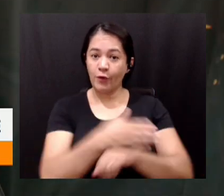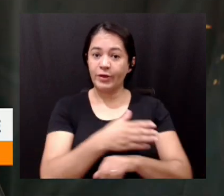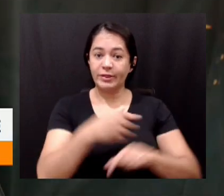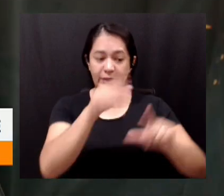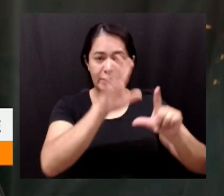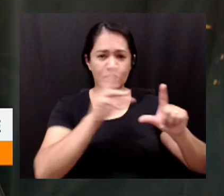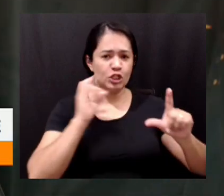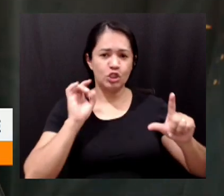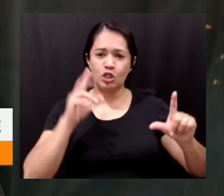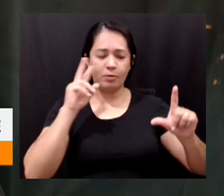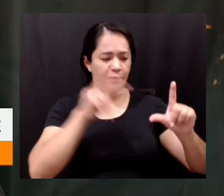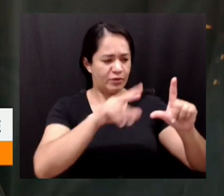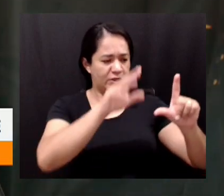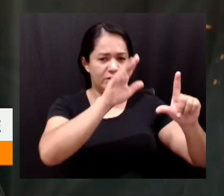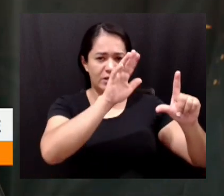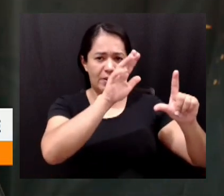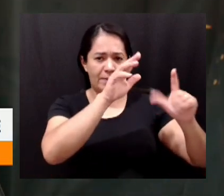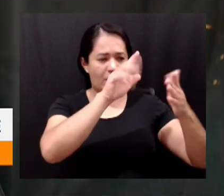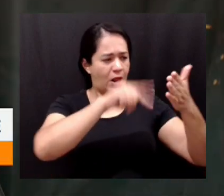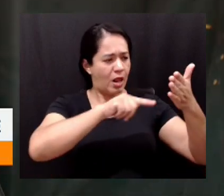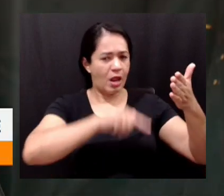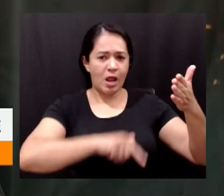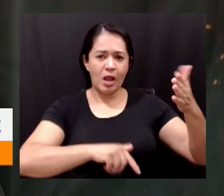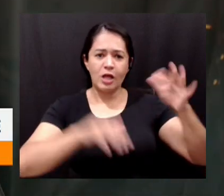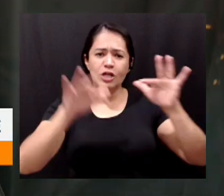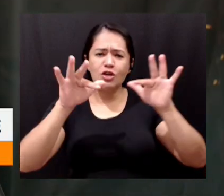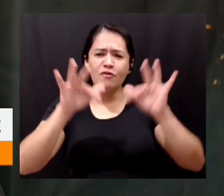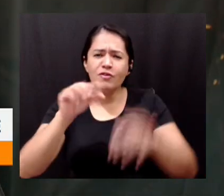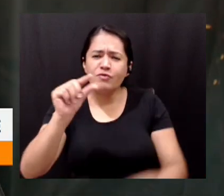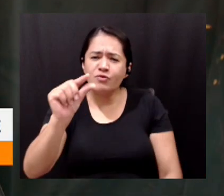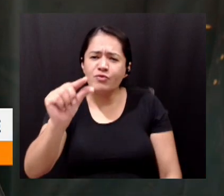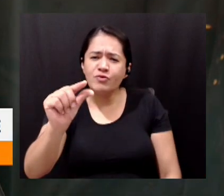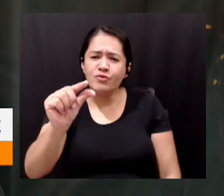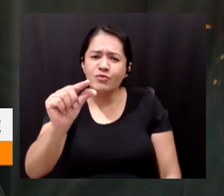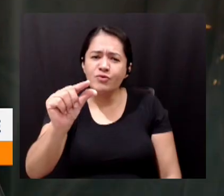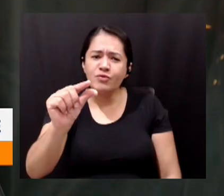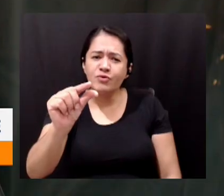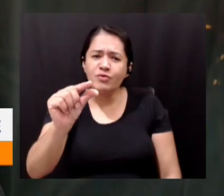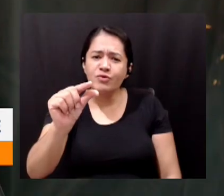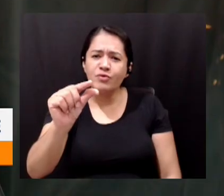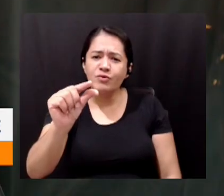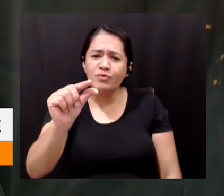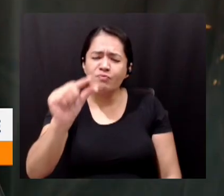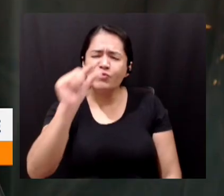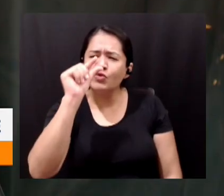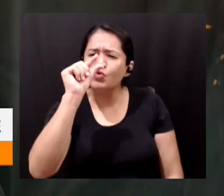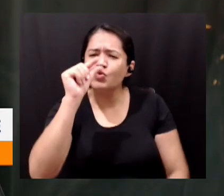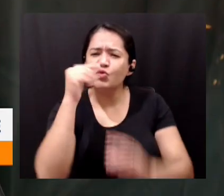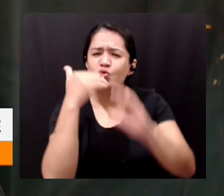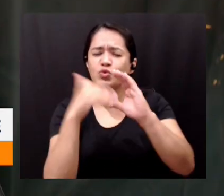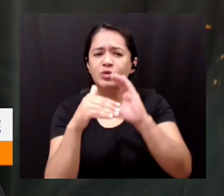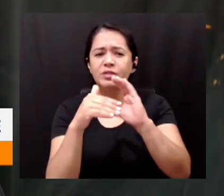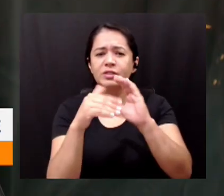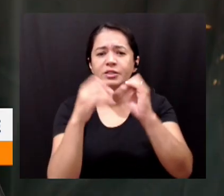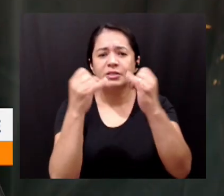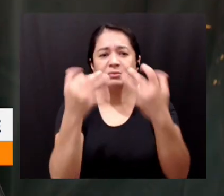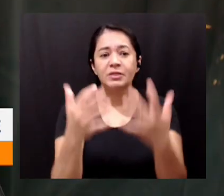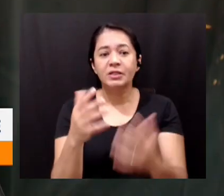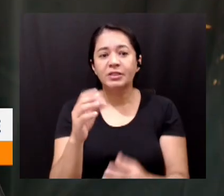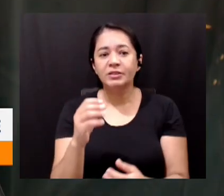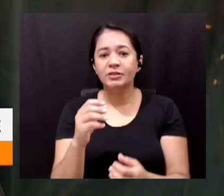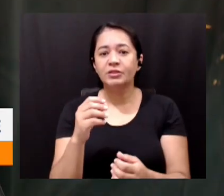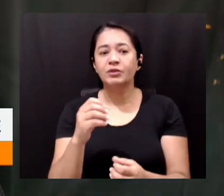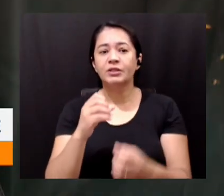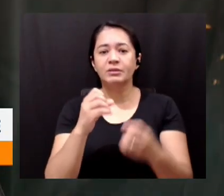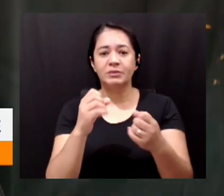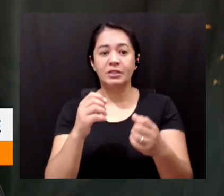até no final, pequenininho, tem lá uma mensagem dizendo: que jogos viciam, explicando